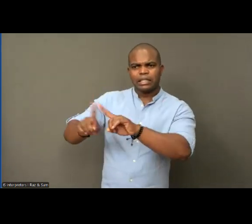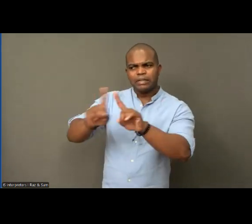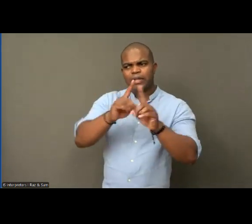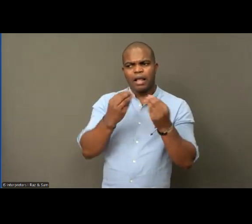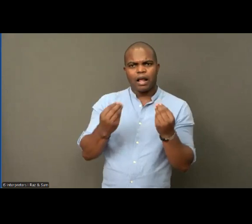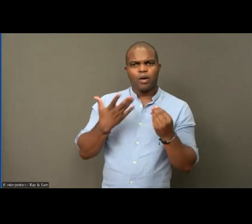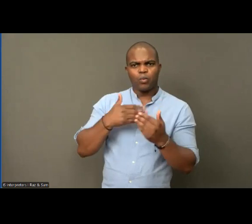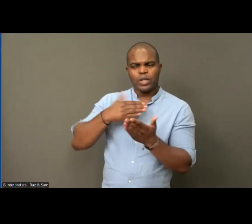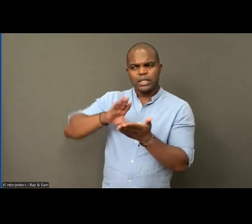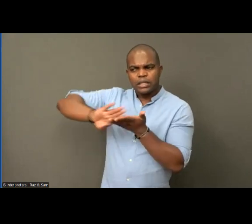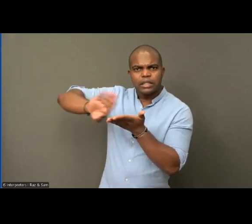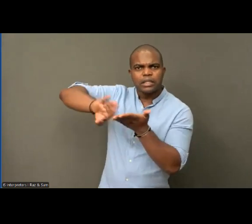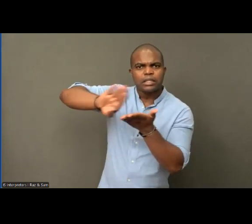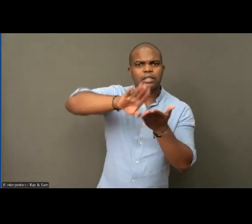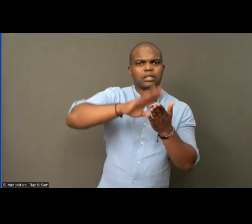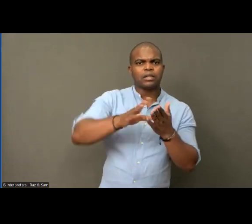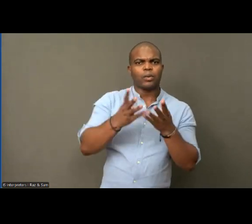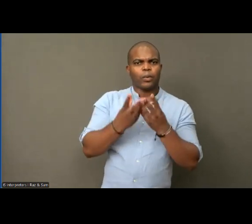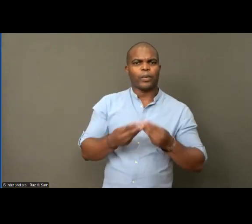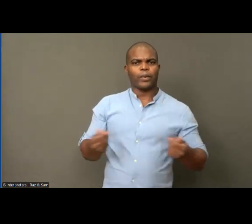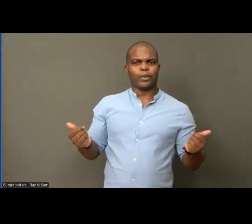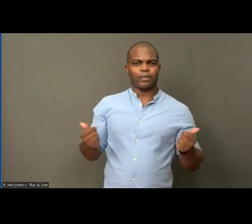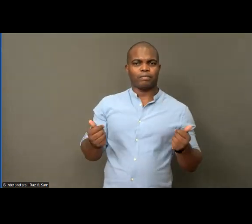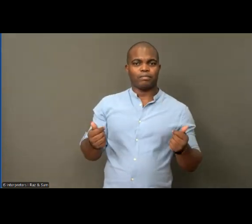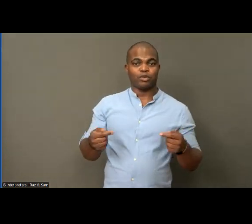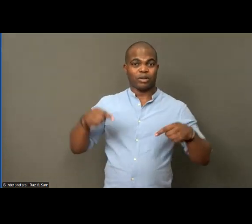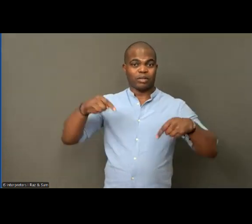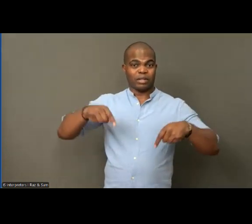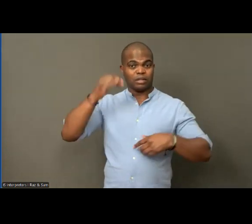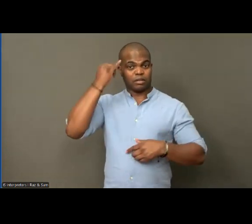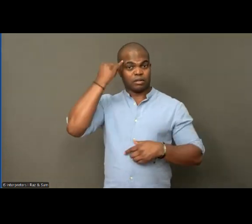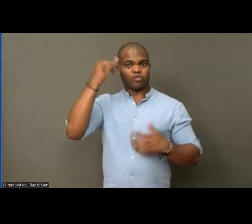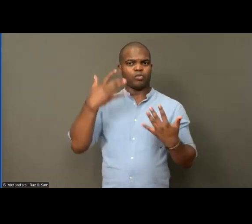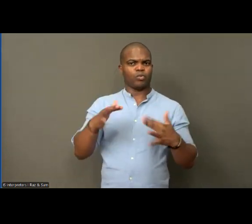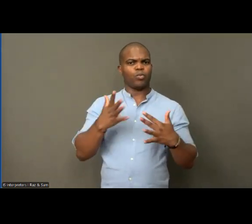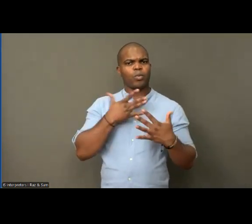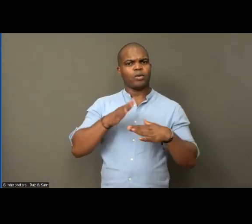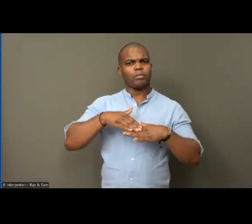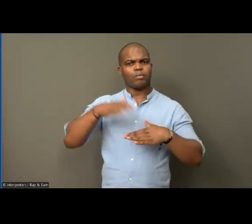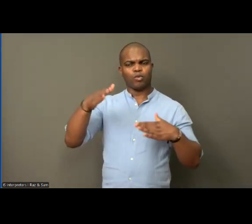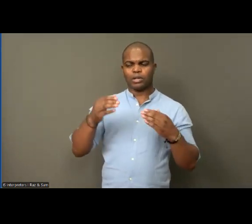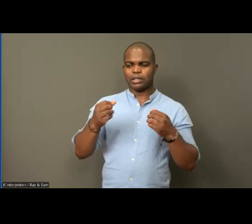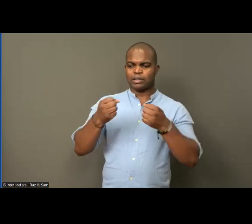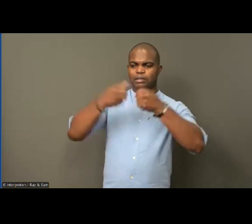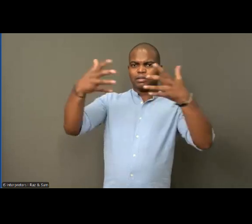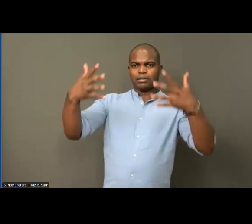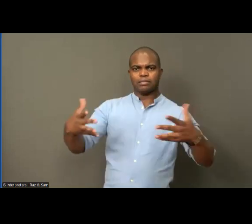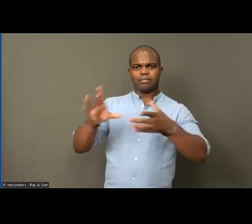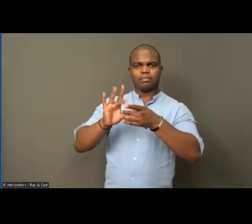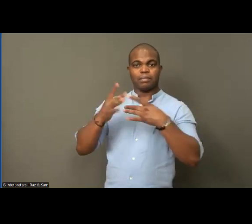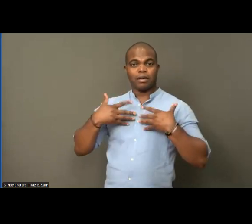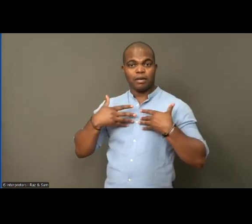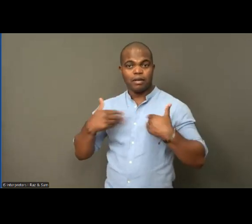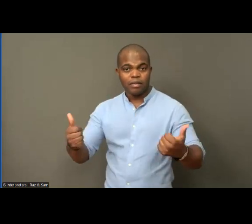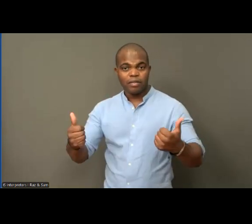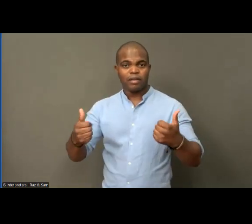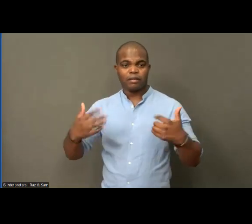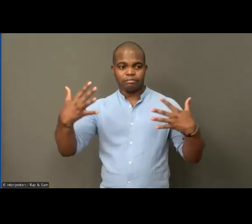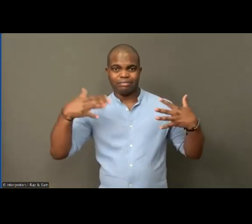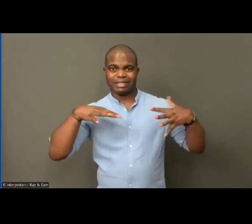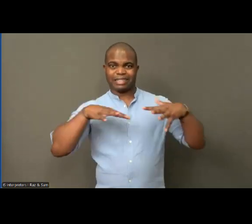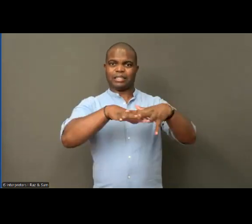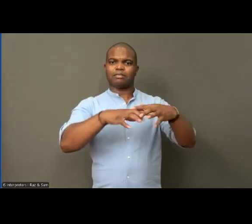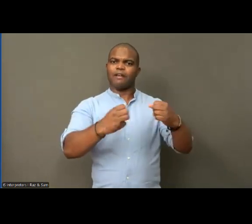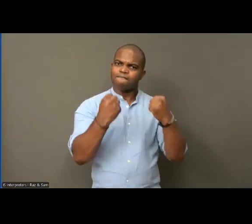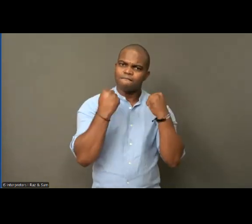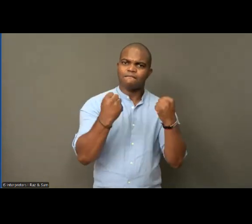health dos sistemas de services, saúde e dos enhancing serviços de saúde surveillance and integrados, information a systems, melhoria dos sistemas de addressing vigilância e social and informação, environmental determinants of abordar health, os and